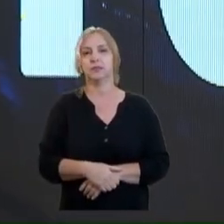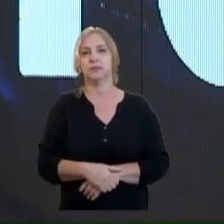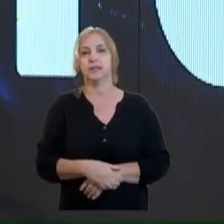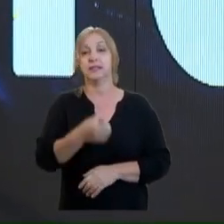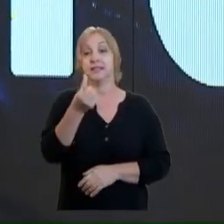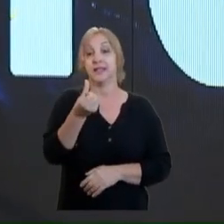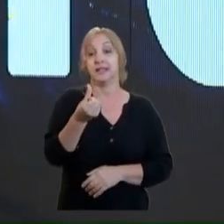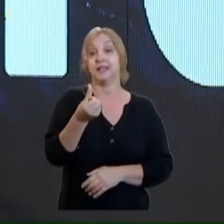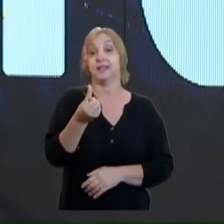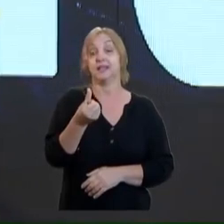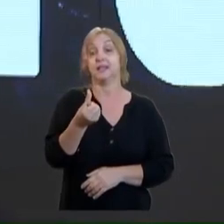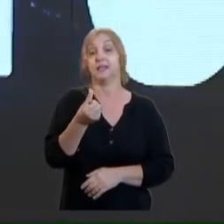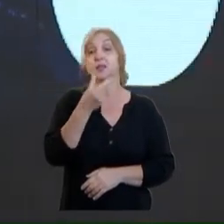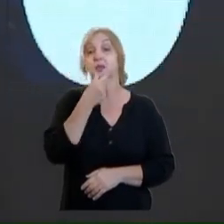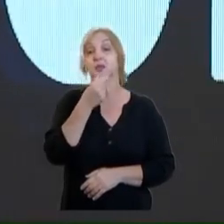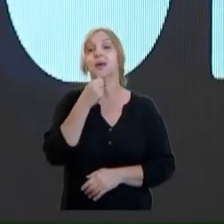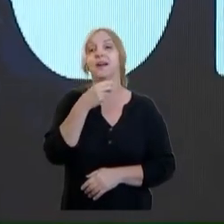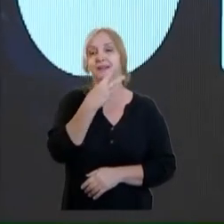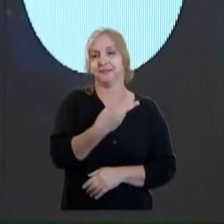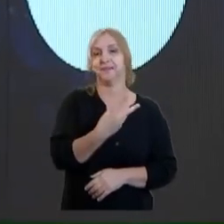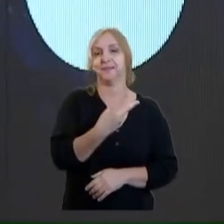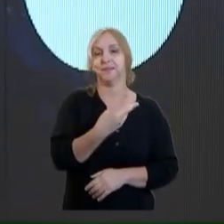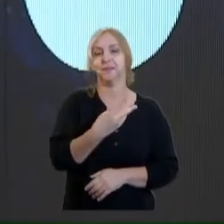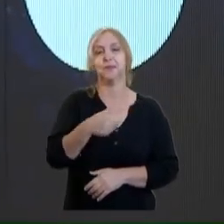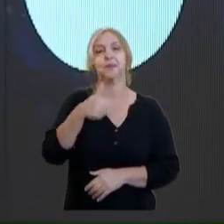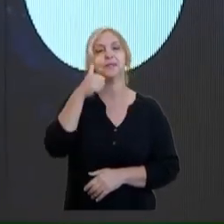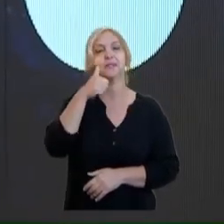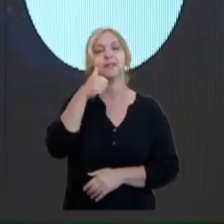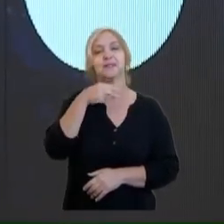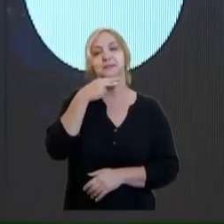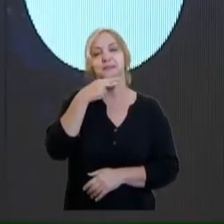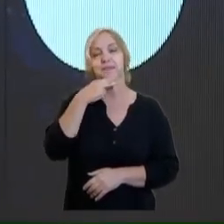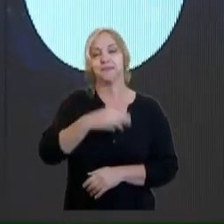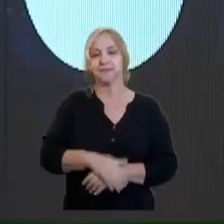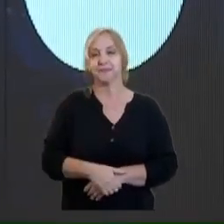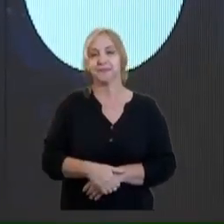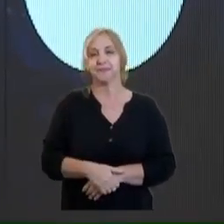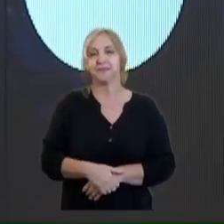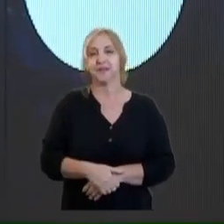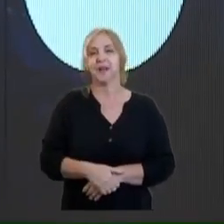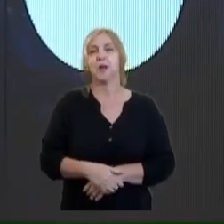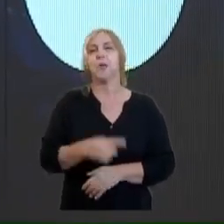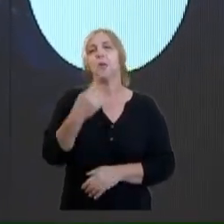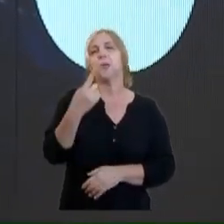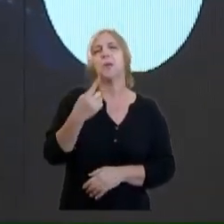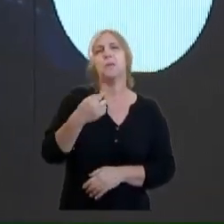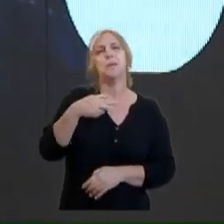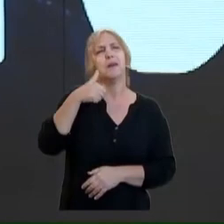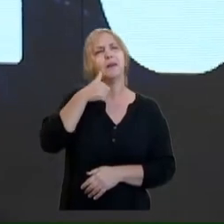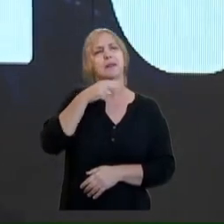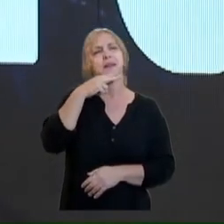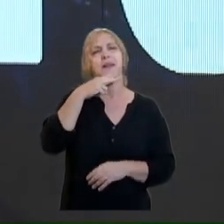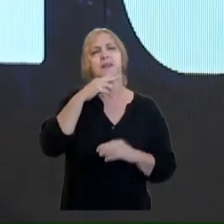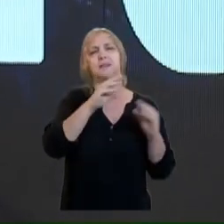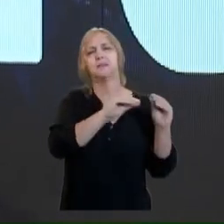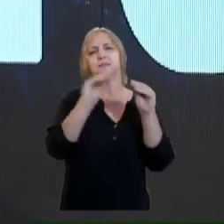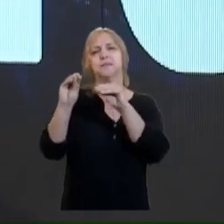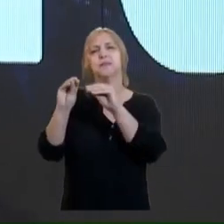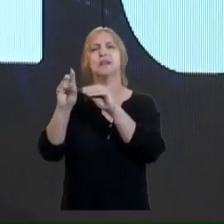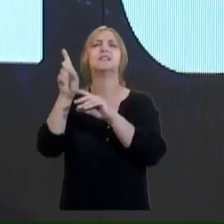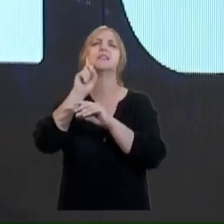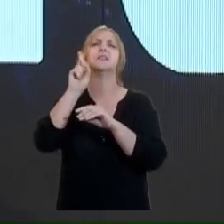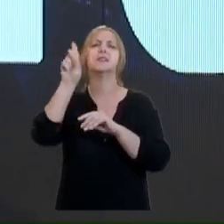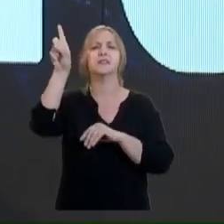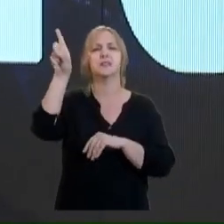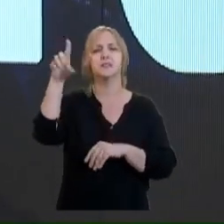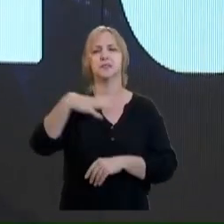6 homens e 2 netinhas. Uma netinha está lá, longe dos Estados Unidos, filhinha